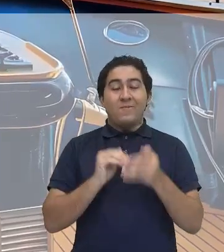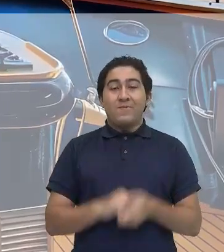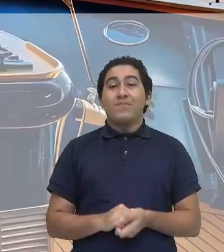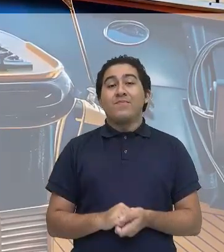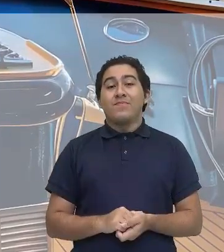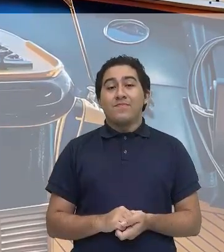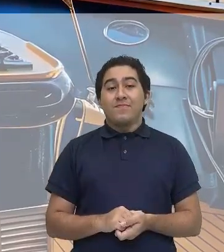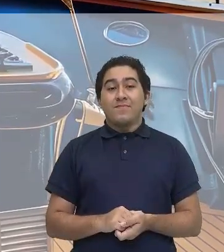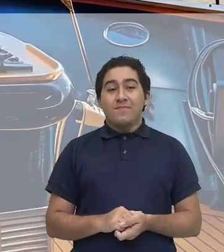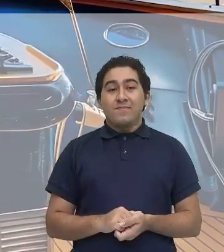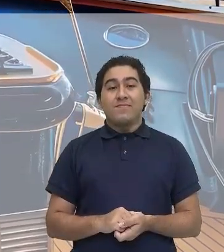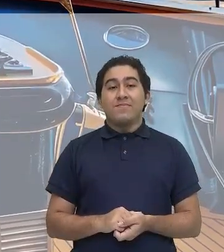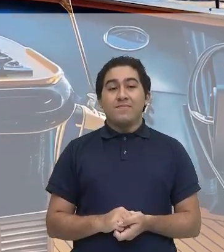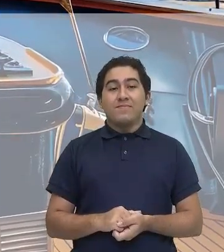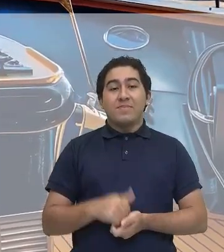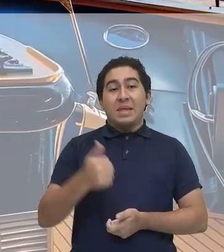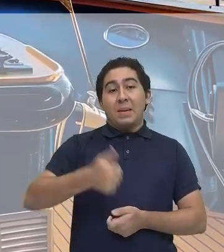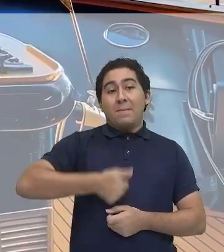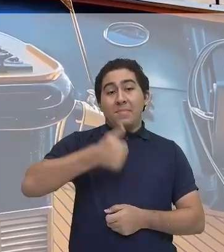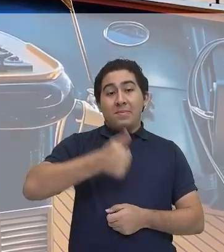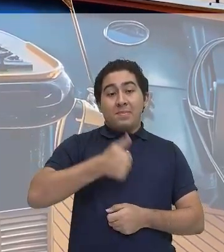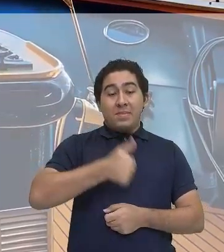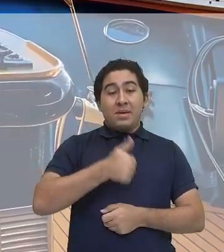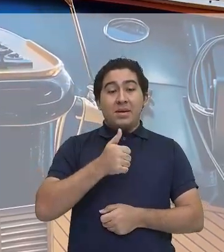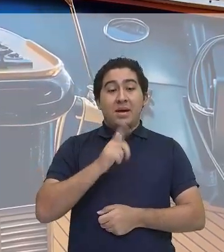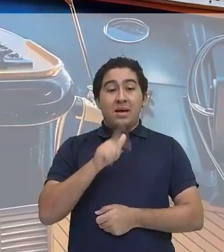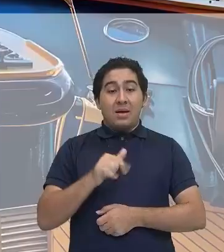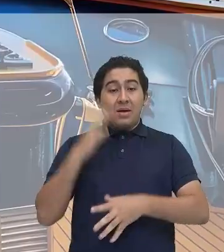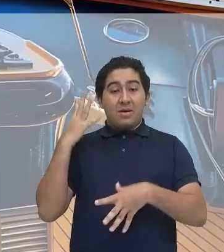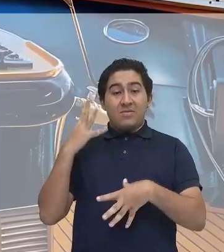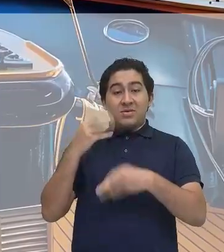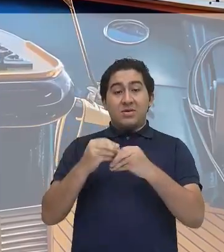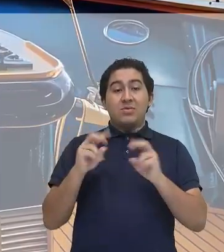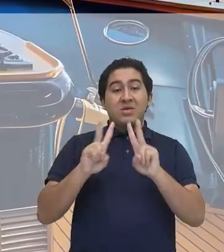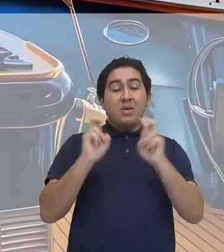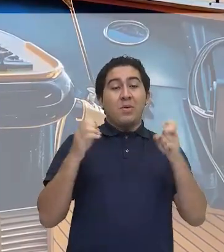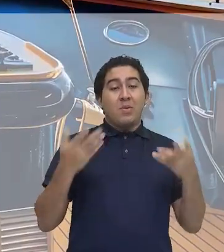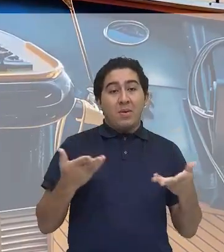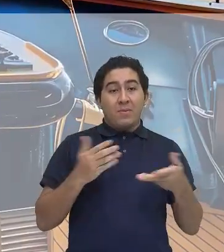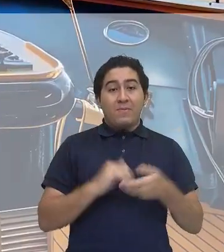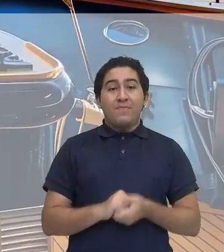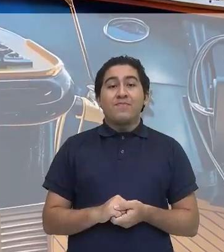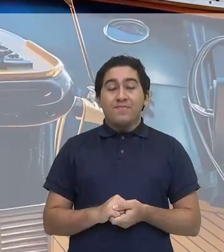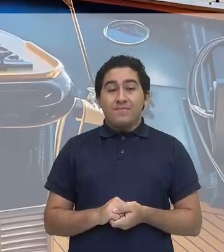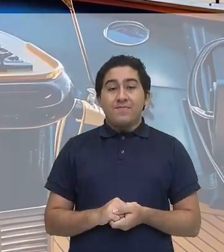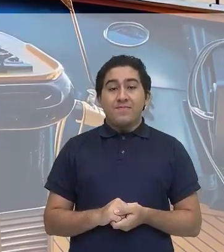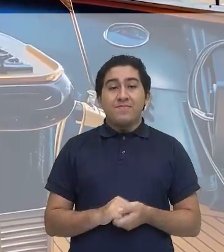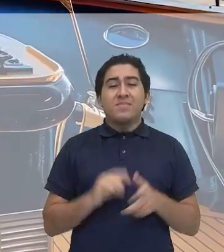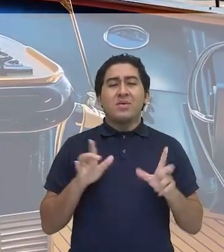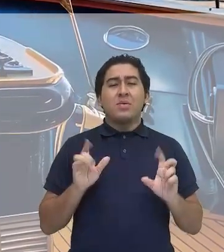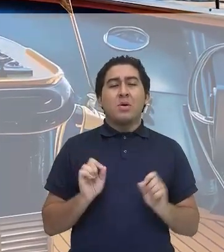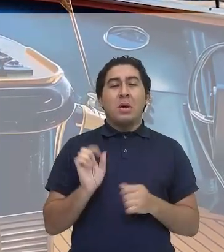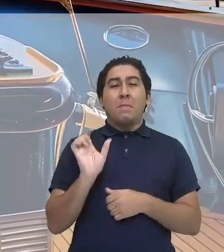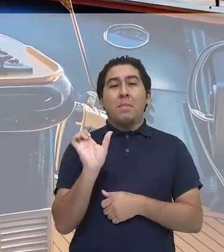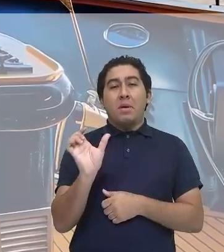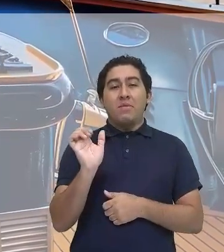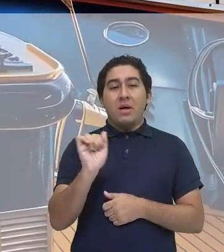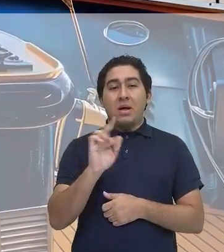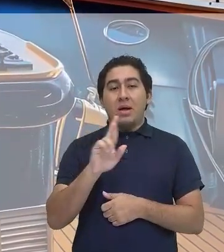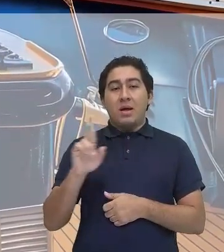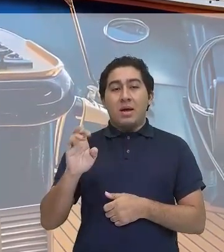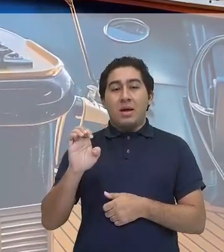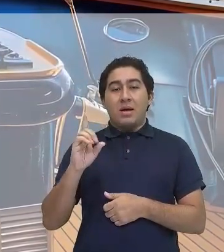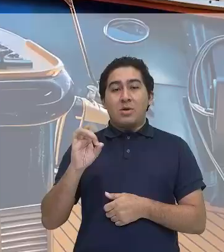aí, nossa primeira parte da revisão vai se falar de quê? Do arredondamento. E o que é esse